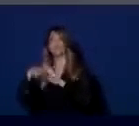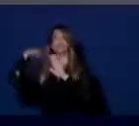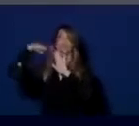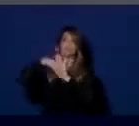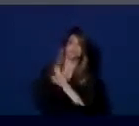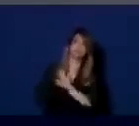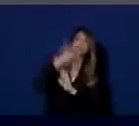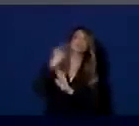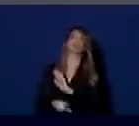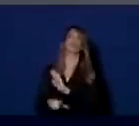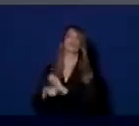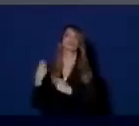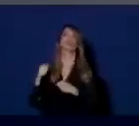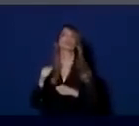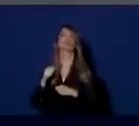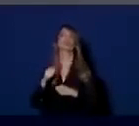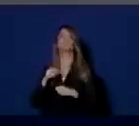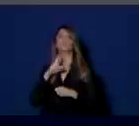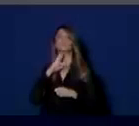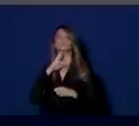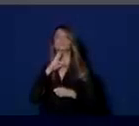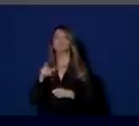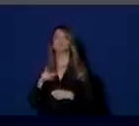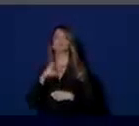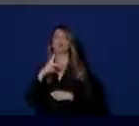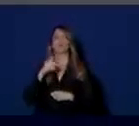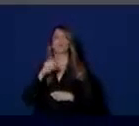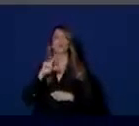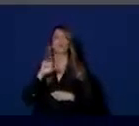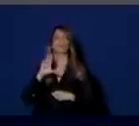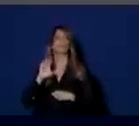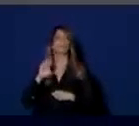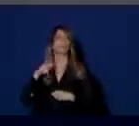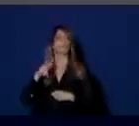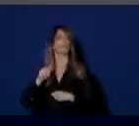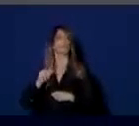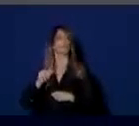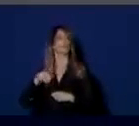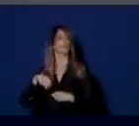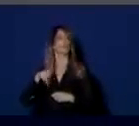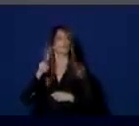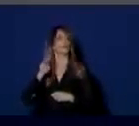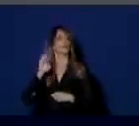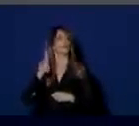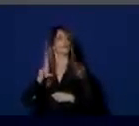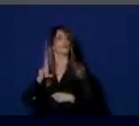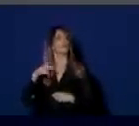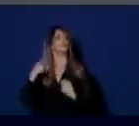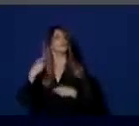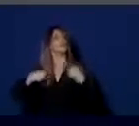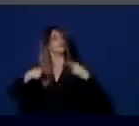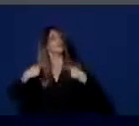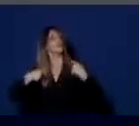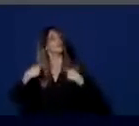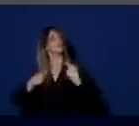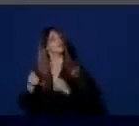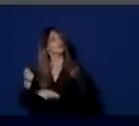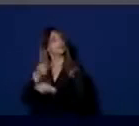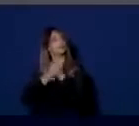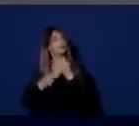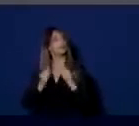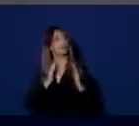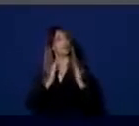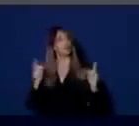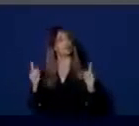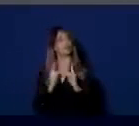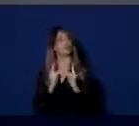precisa de uma resposta dos policy makers que, para debelar essa inflação, você precisa de um pouco de política monetária do curto